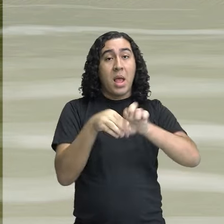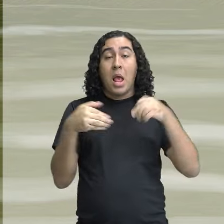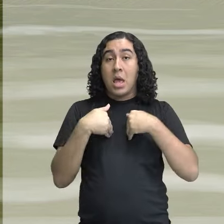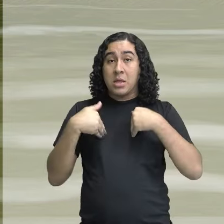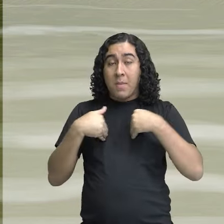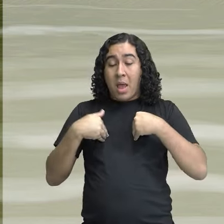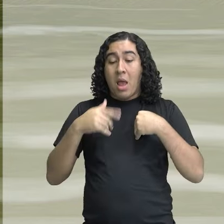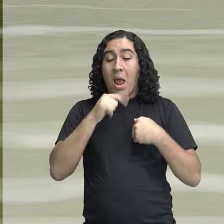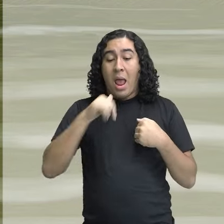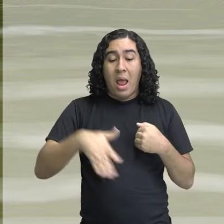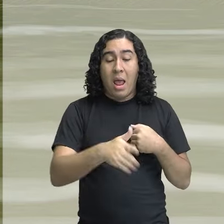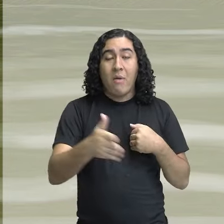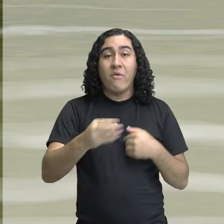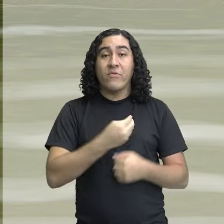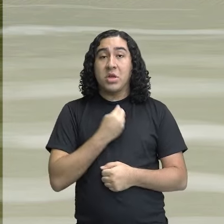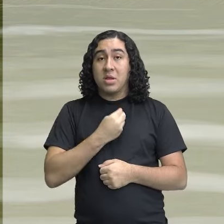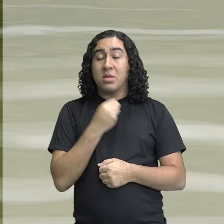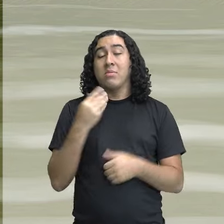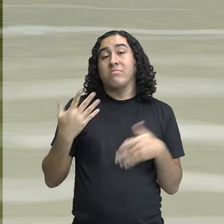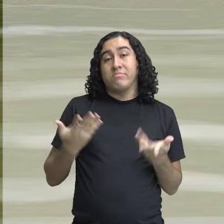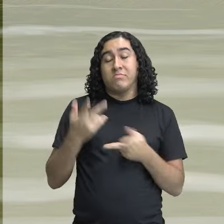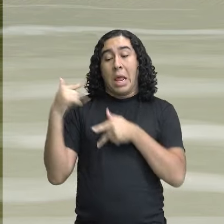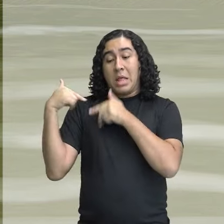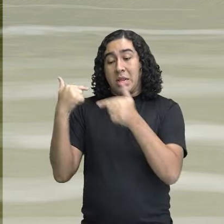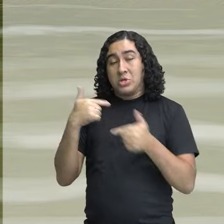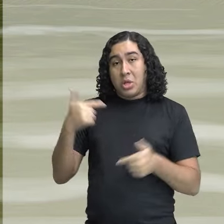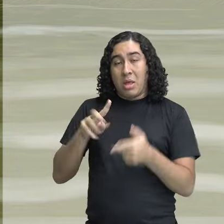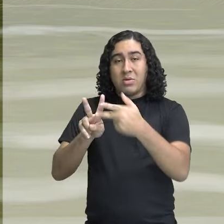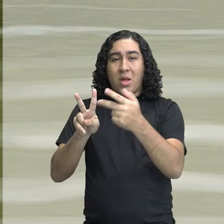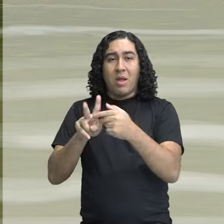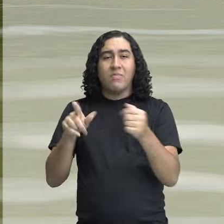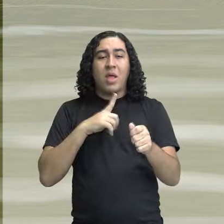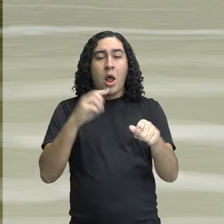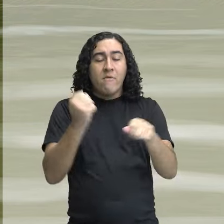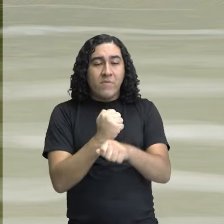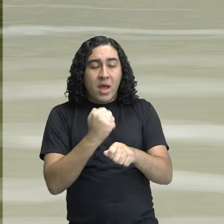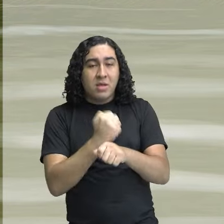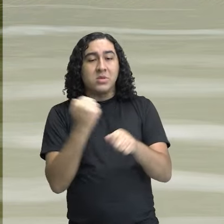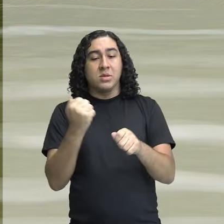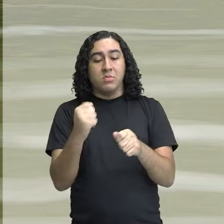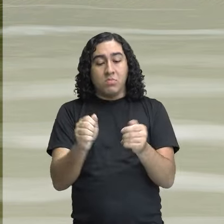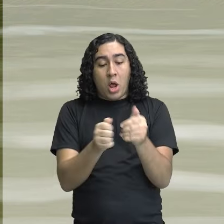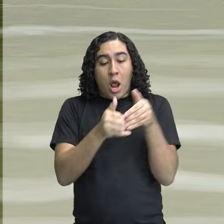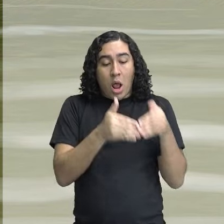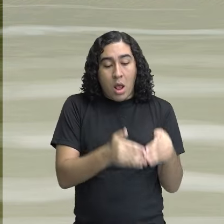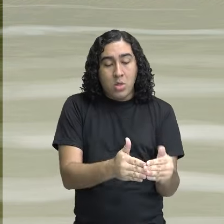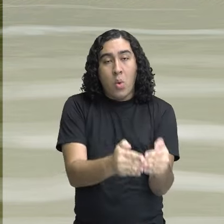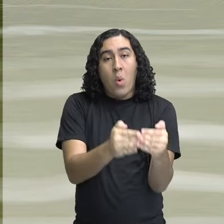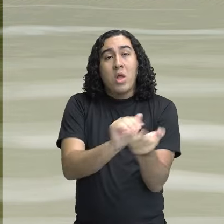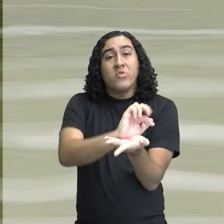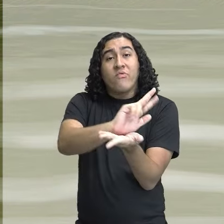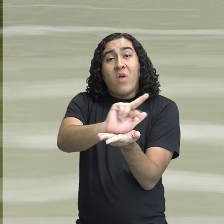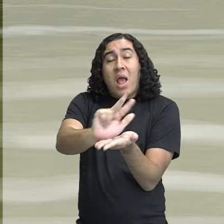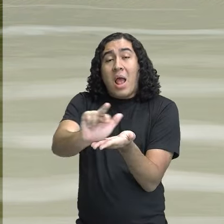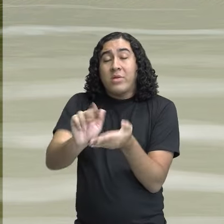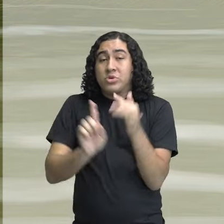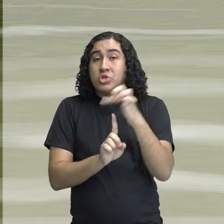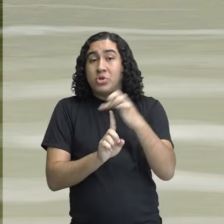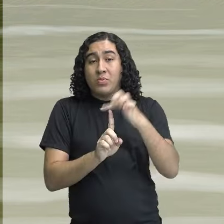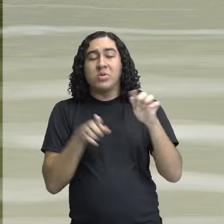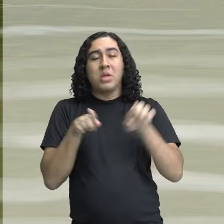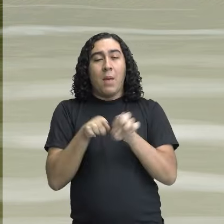Dário, os povos originários, eles acabaram construindo canoas, né, de diferentes tipos. Então, a gente vai observar que